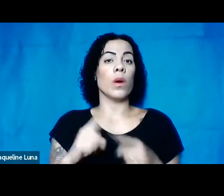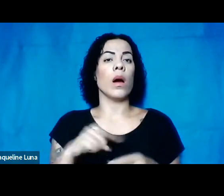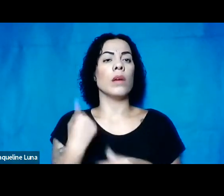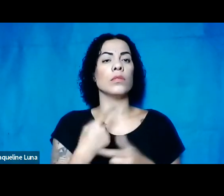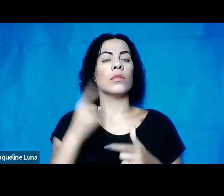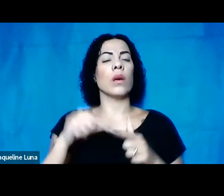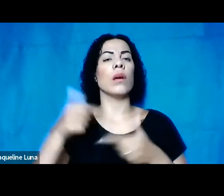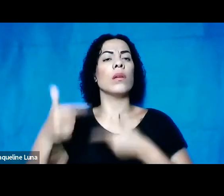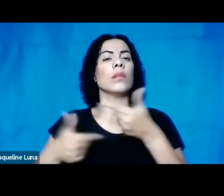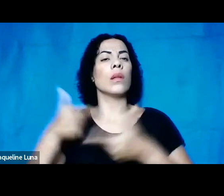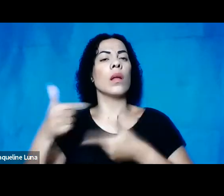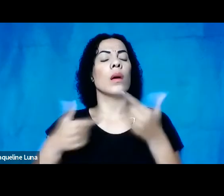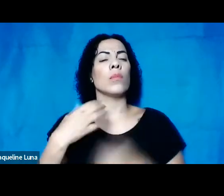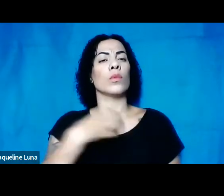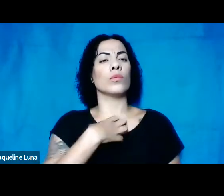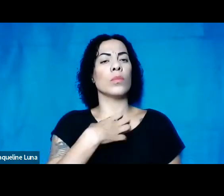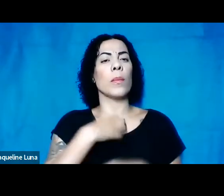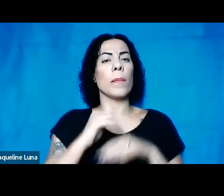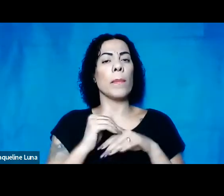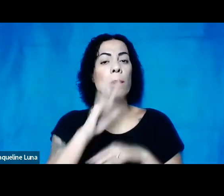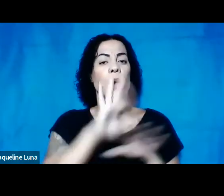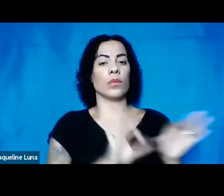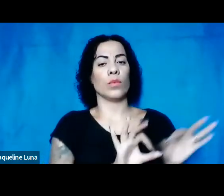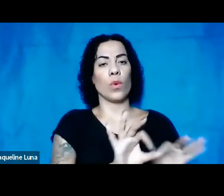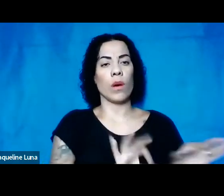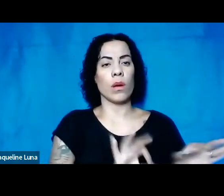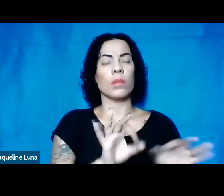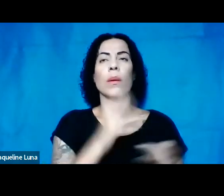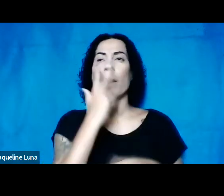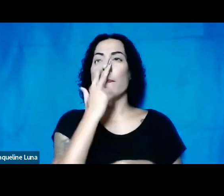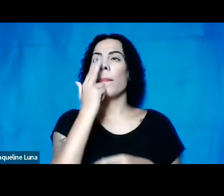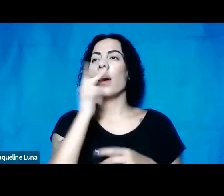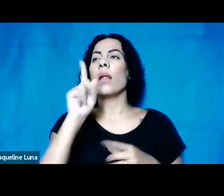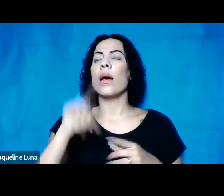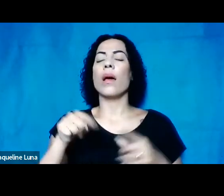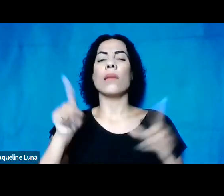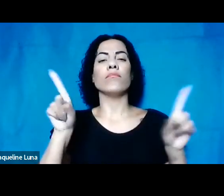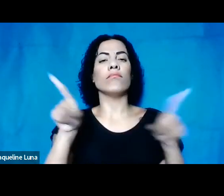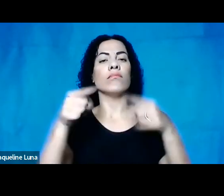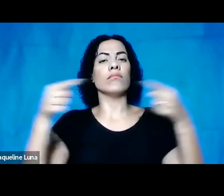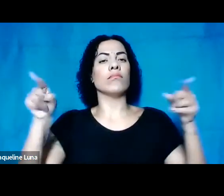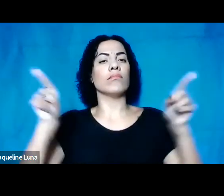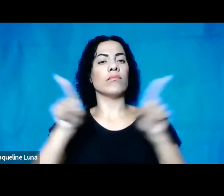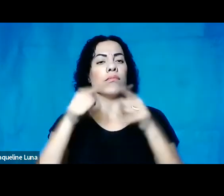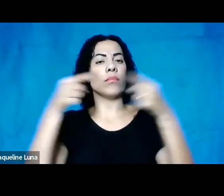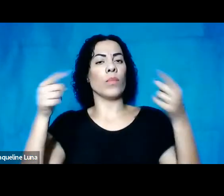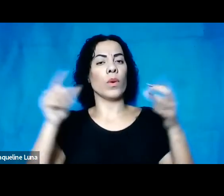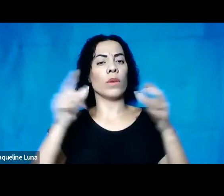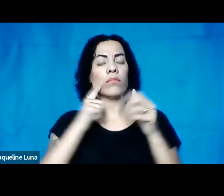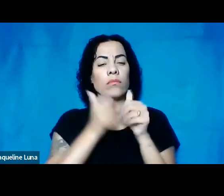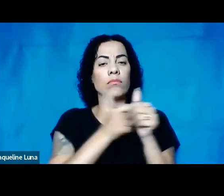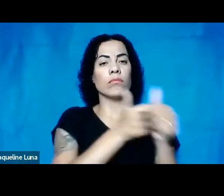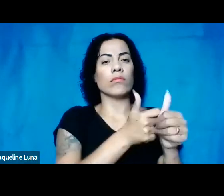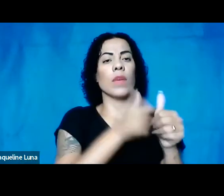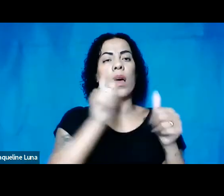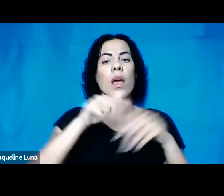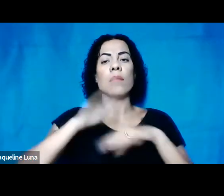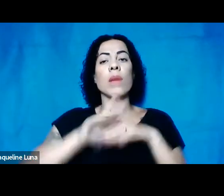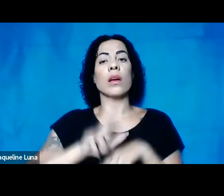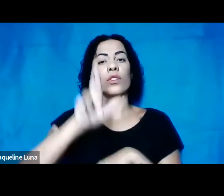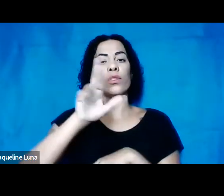trabalhando de uma maneira mais organizada, como se fosse uma orquestra, né? Sob a batuta da